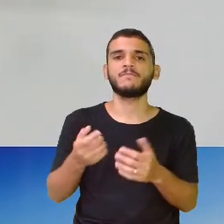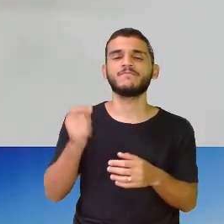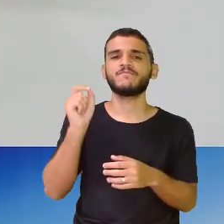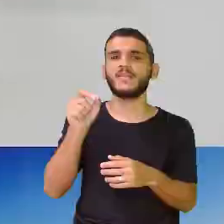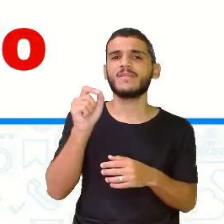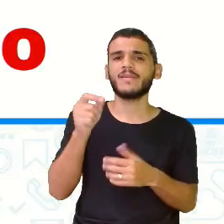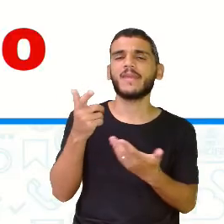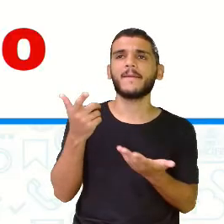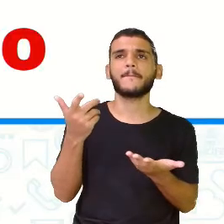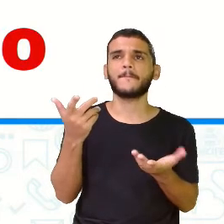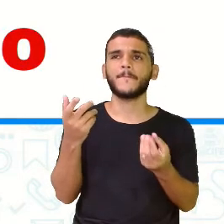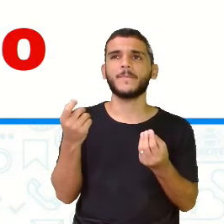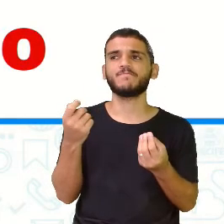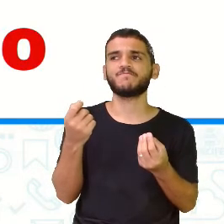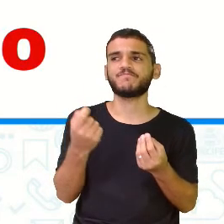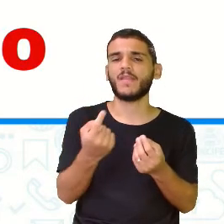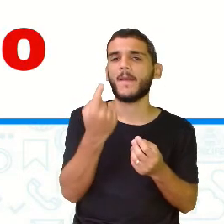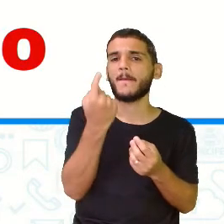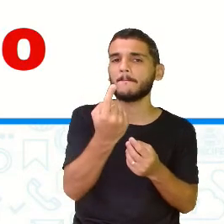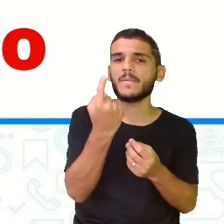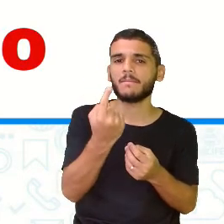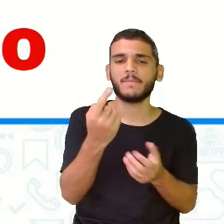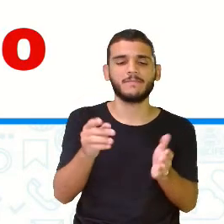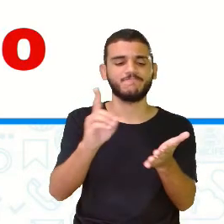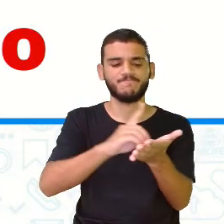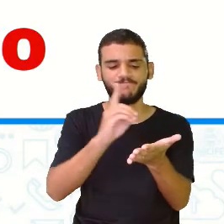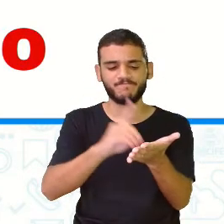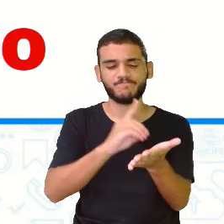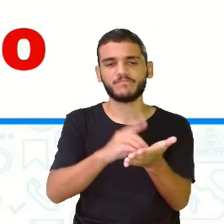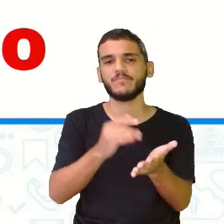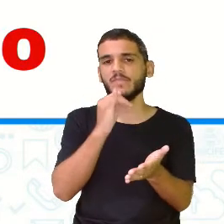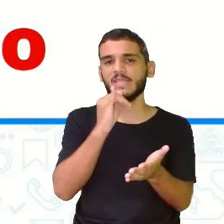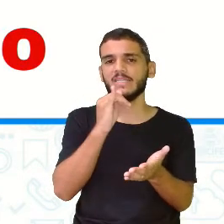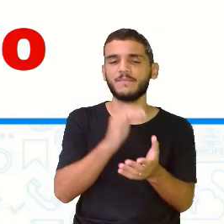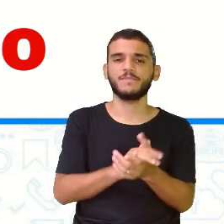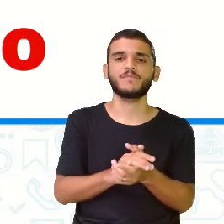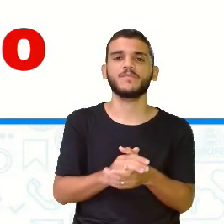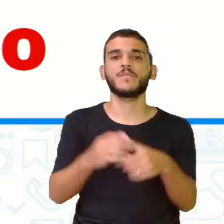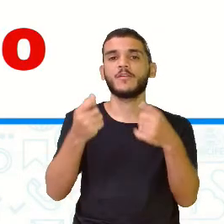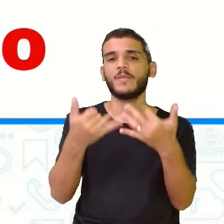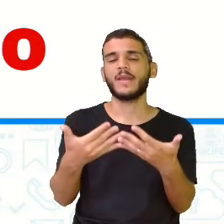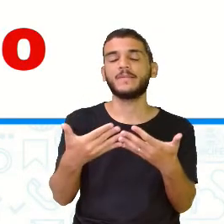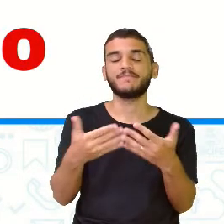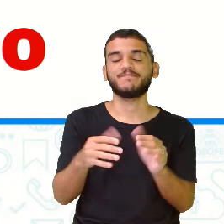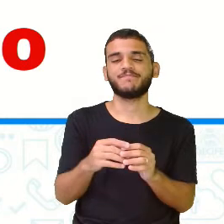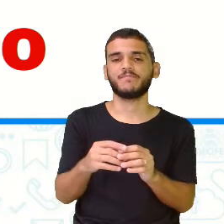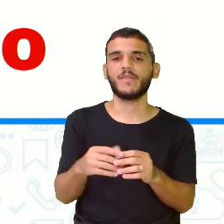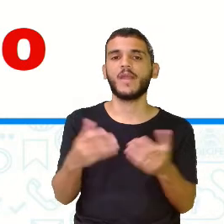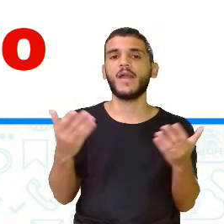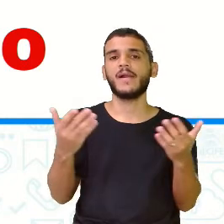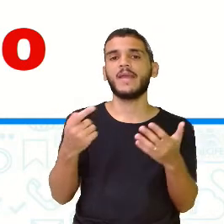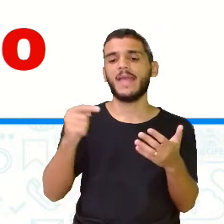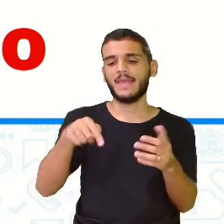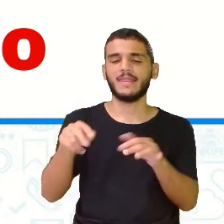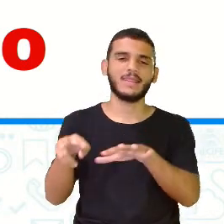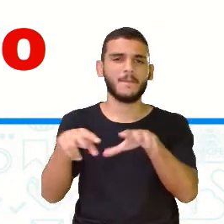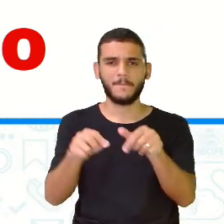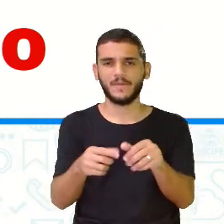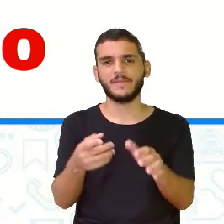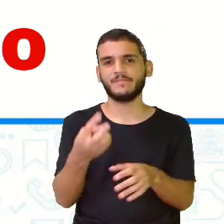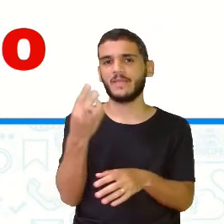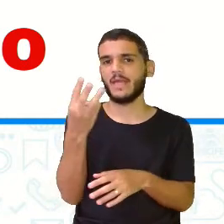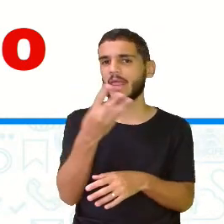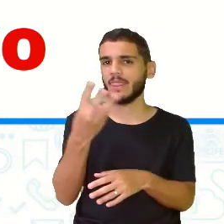se eu trouxer aqui as 3 palavrinhas que a gente trabalhou essa semana, gato, leão e cachorro, qual das 3 aparece